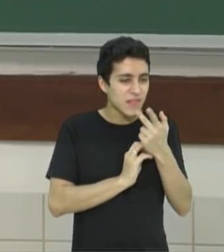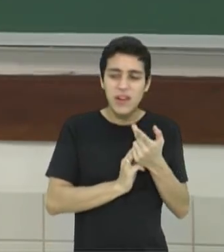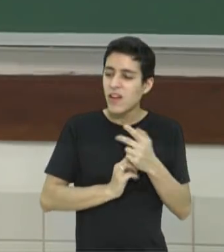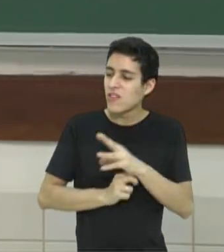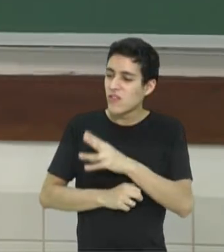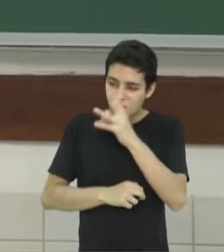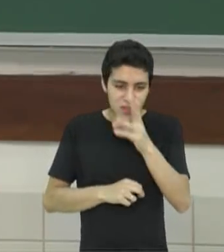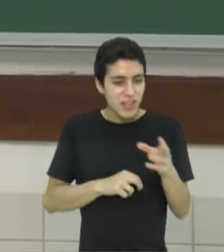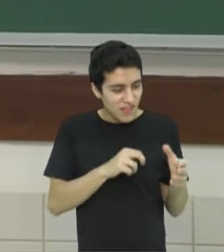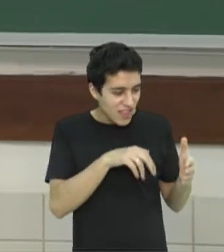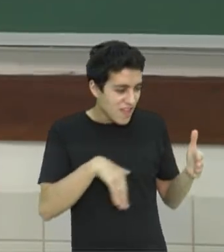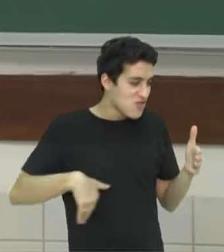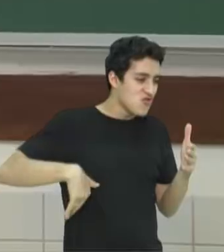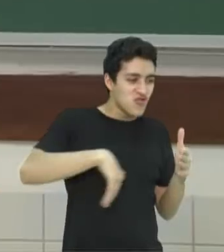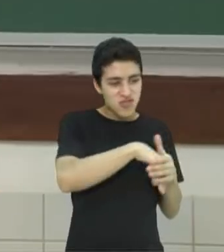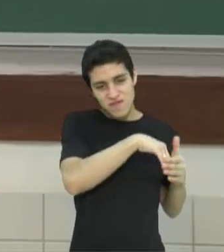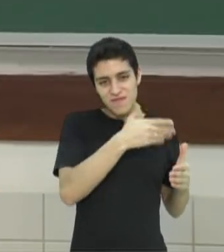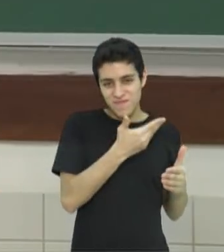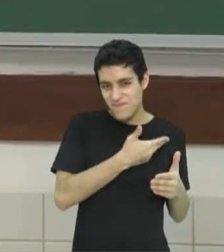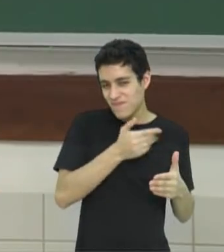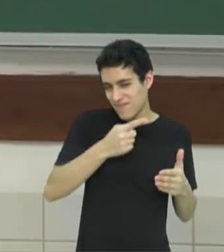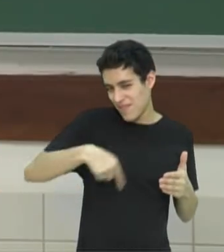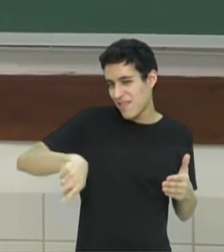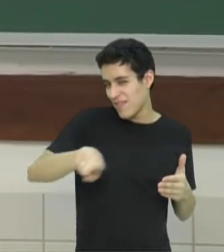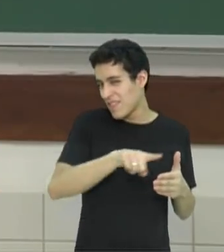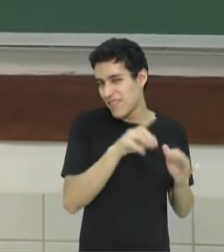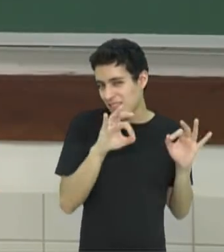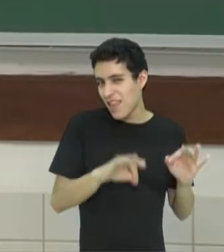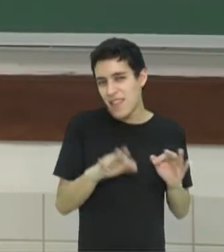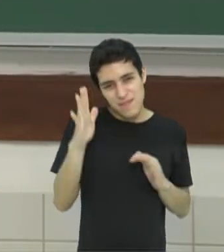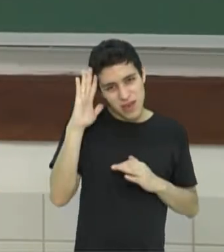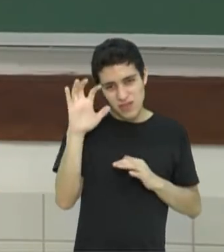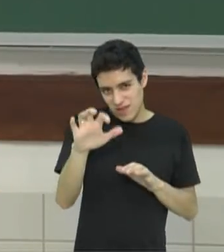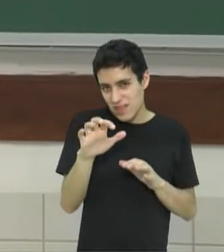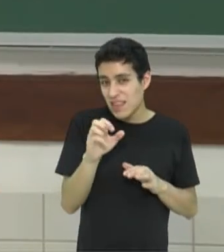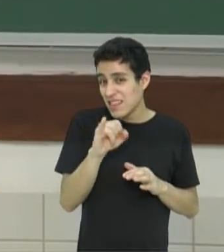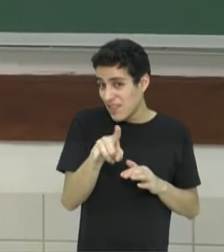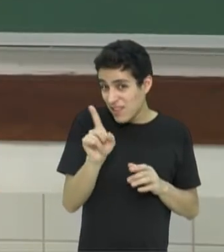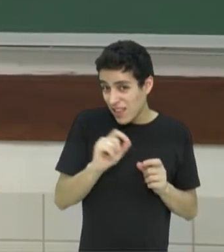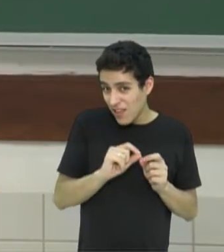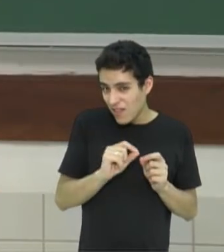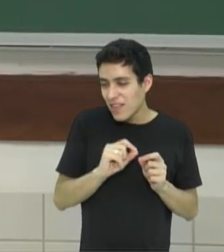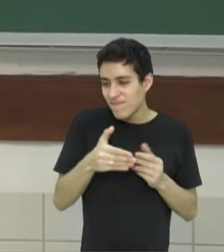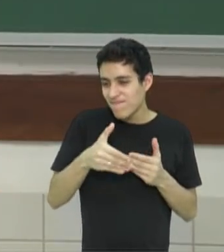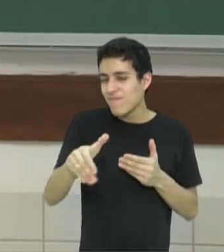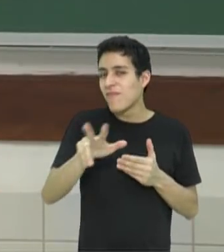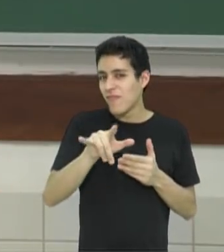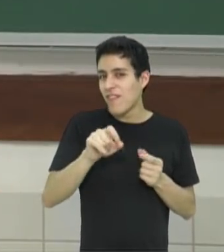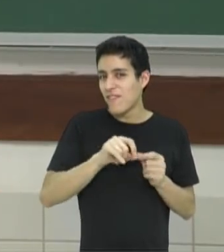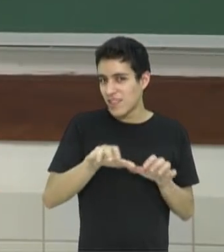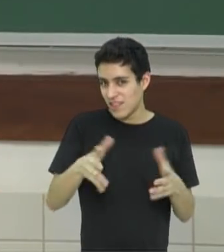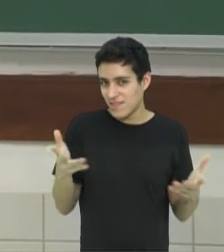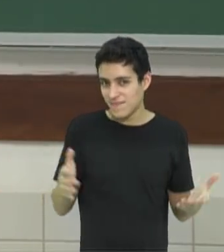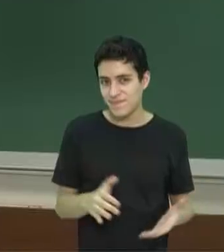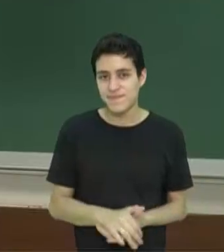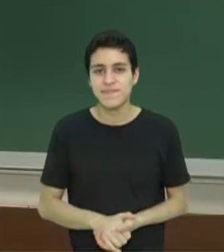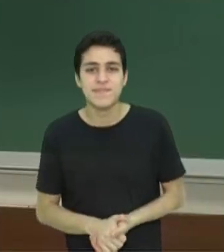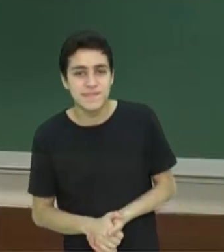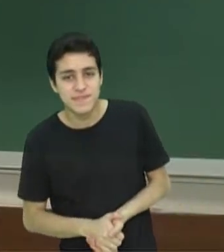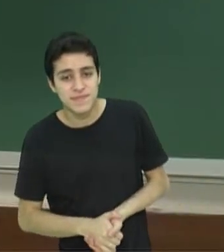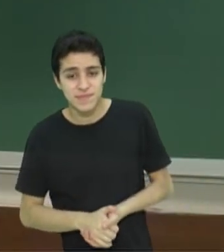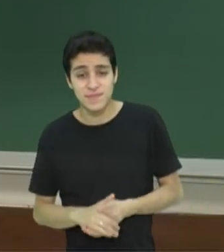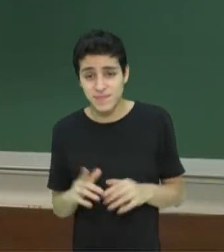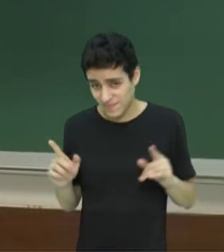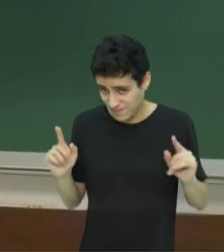você foi e deu um chute nele. Eu tenho certeza também que se você ainda não fez, logo você fará. Então, pessoal, a quebra